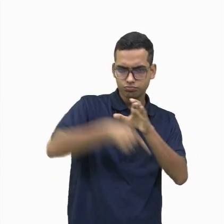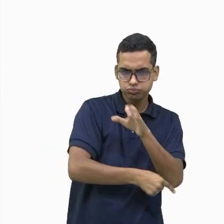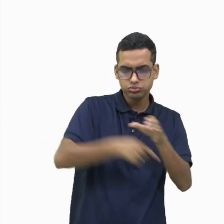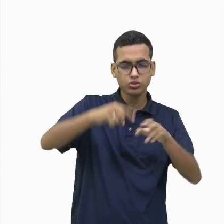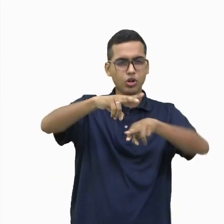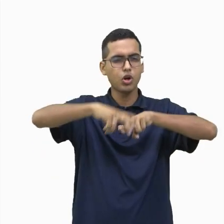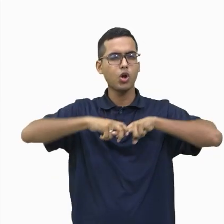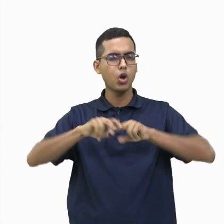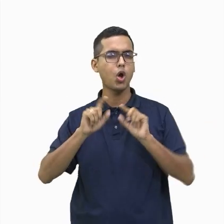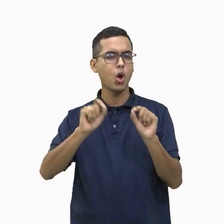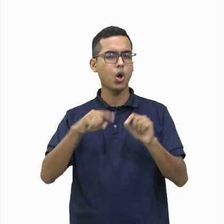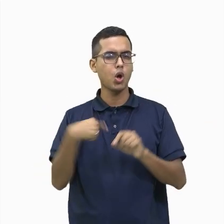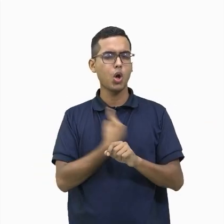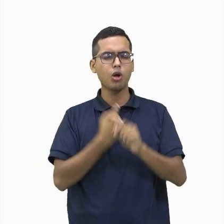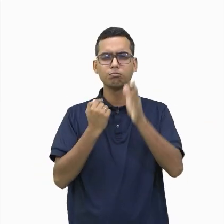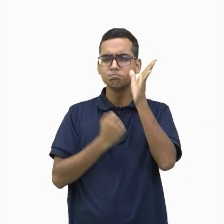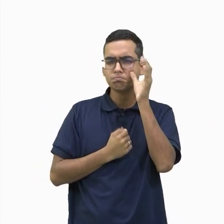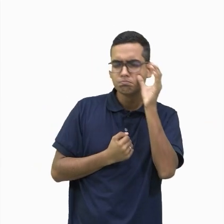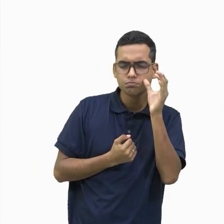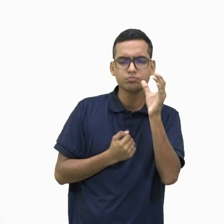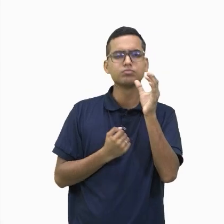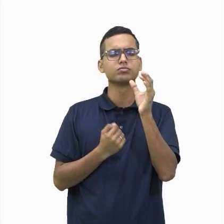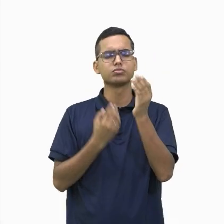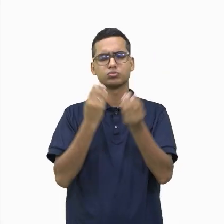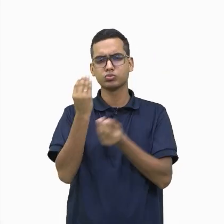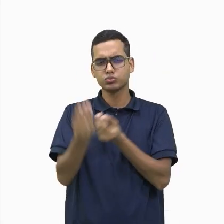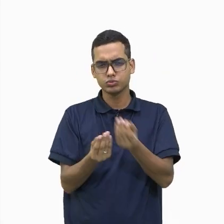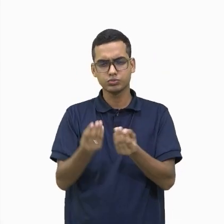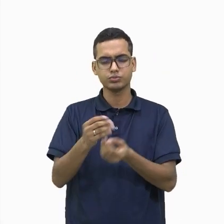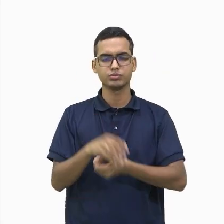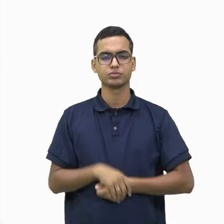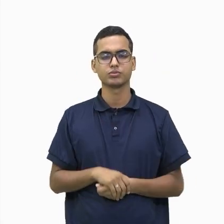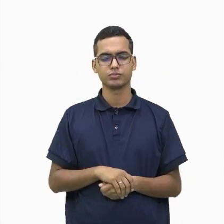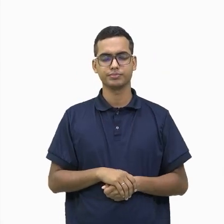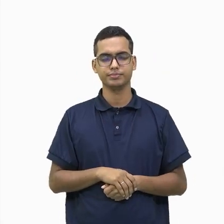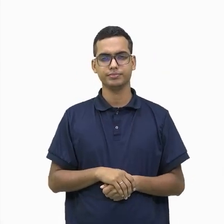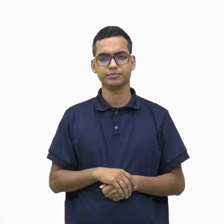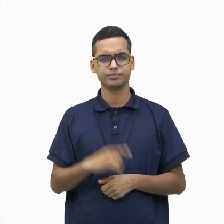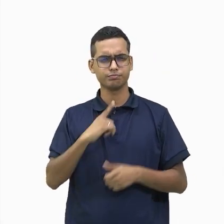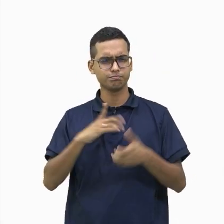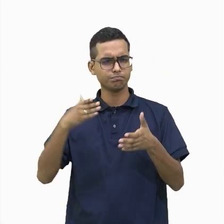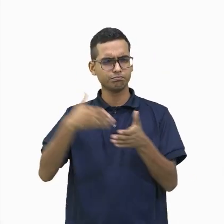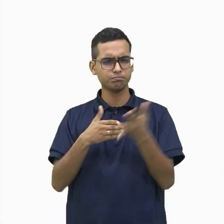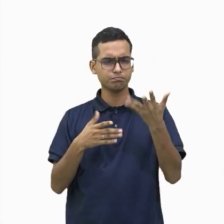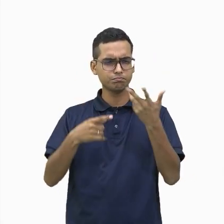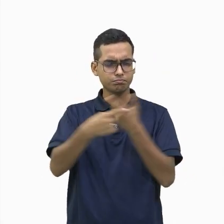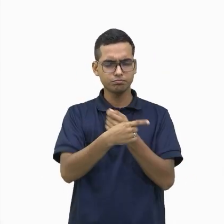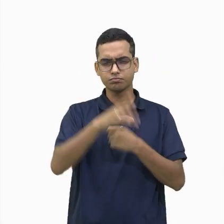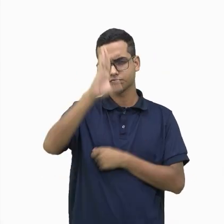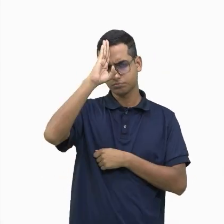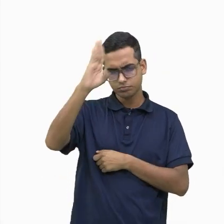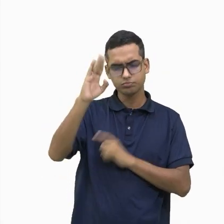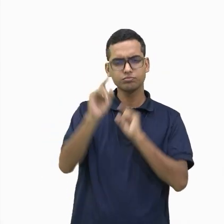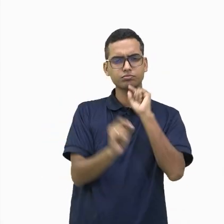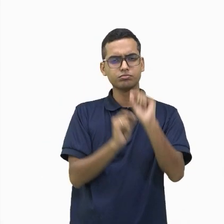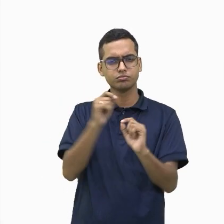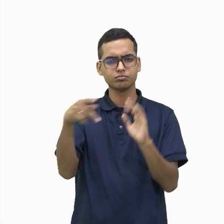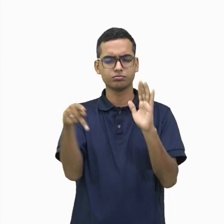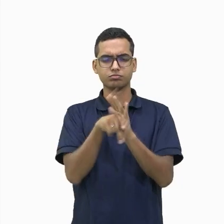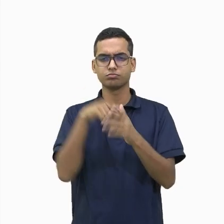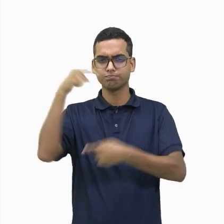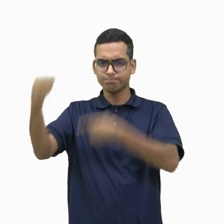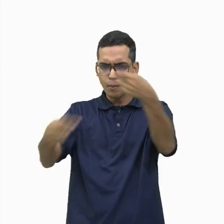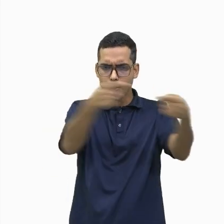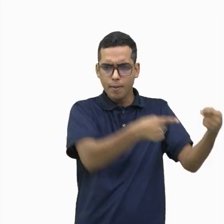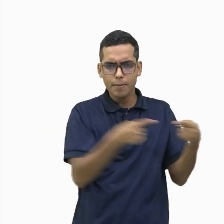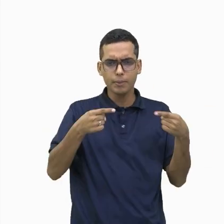gente observa que acaba sendo mais restrito por várias questões, principalmente questões políticas,